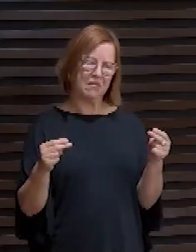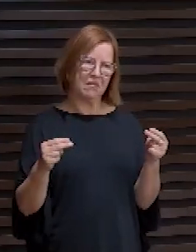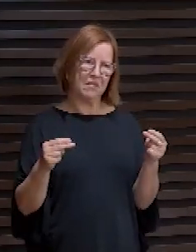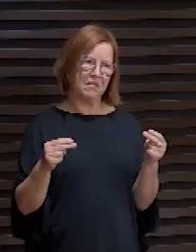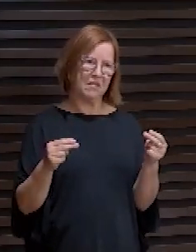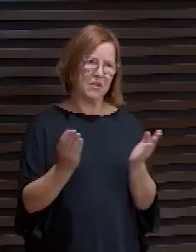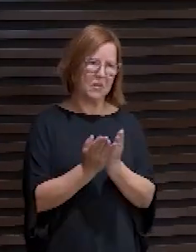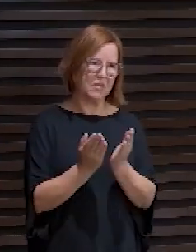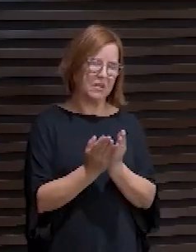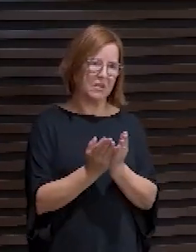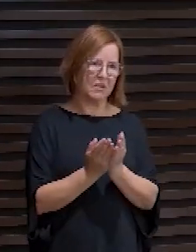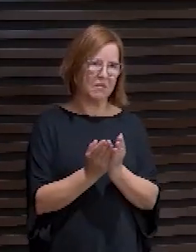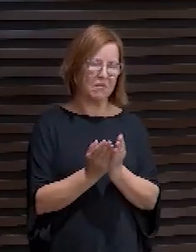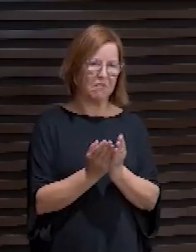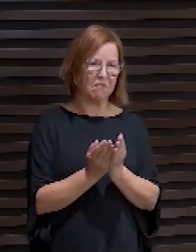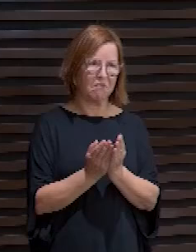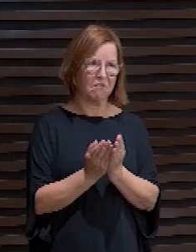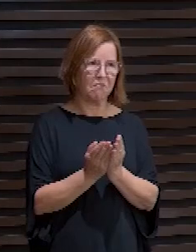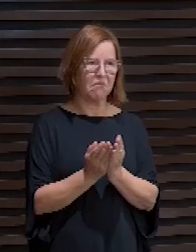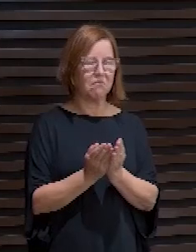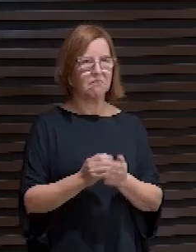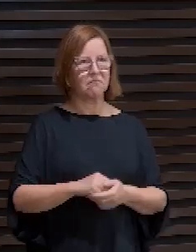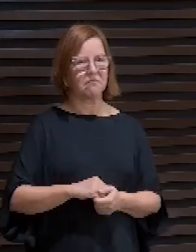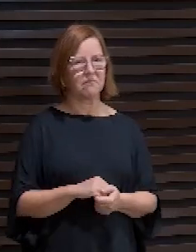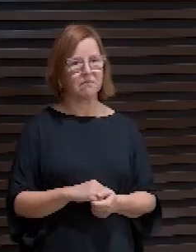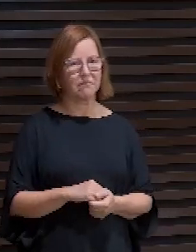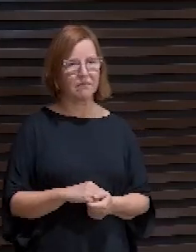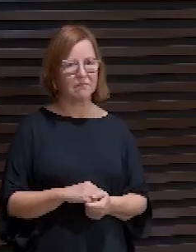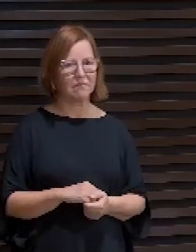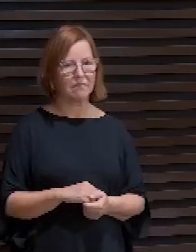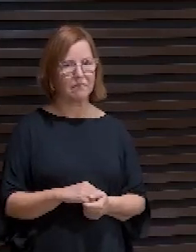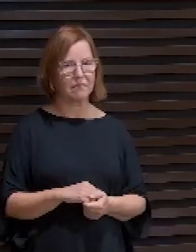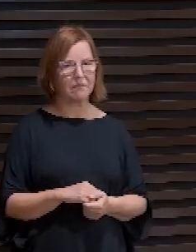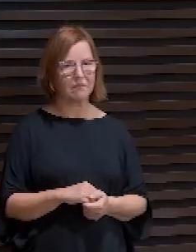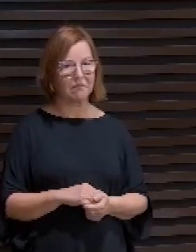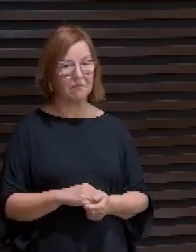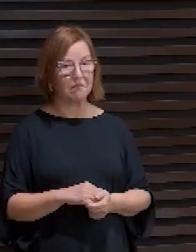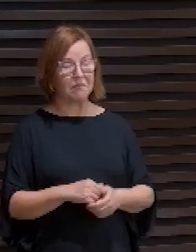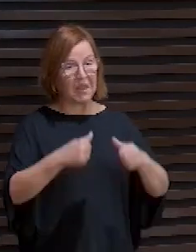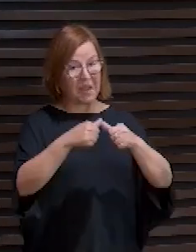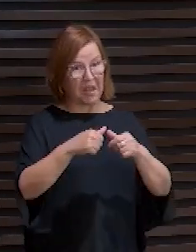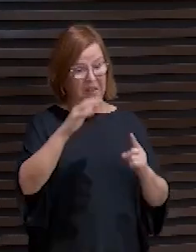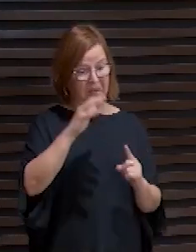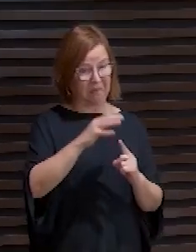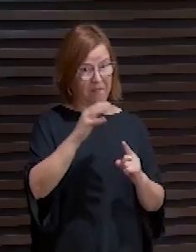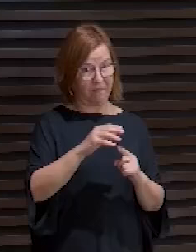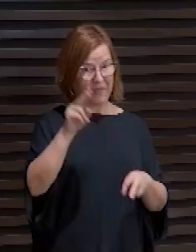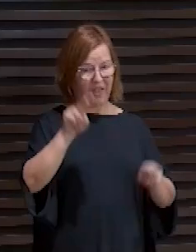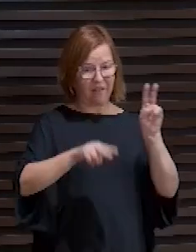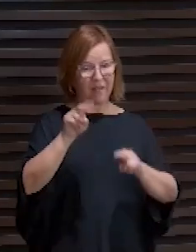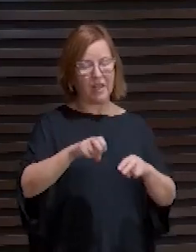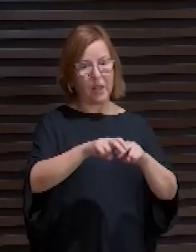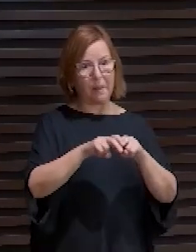cristãos e como cidadãos. Então, essas tensões são avaliadas pelo autor.